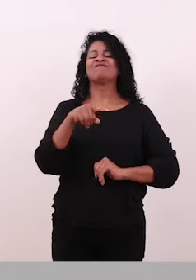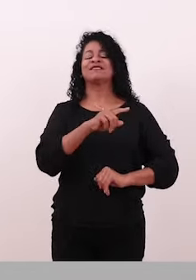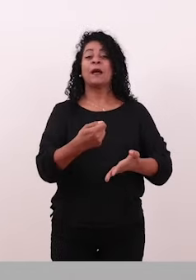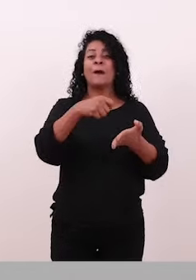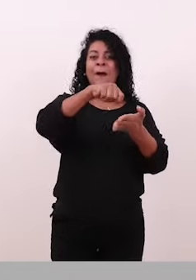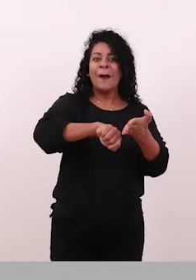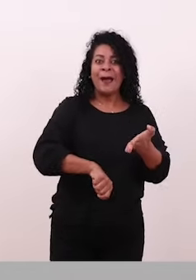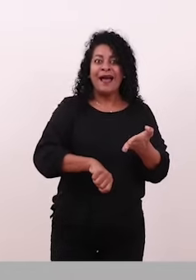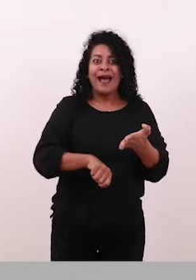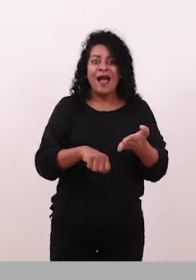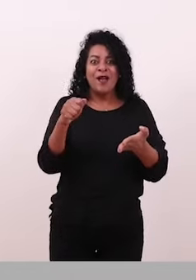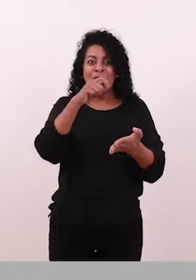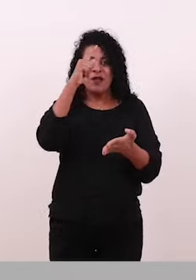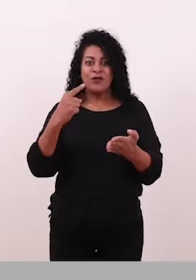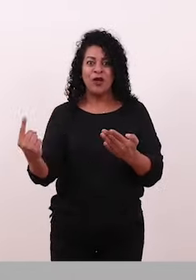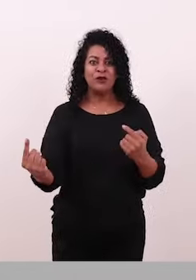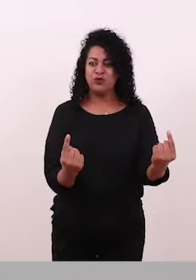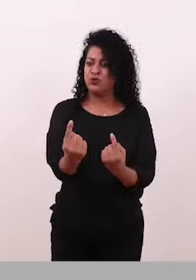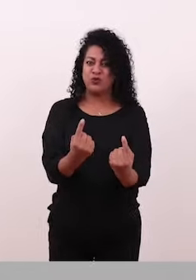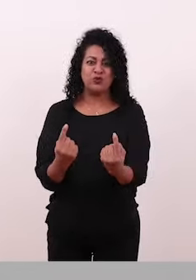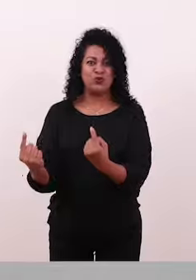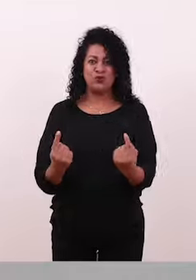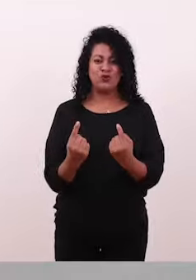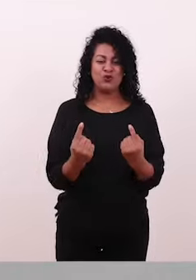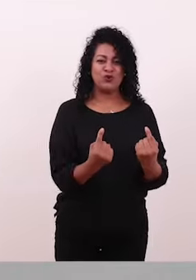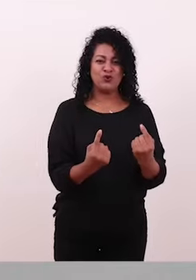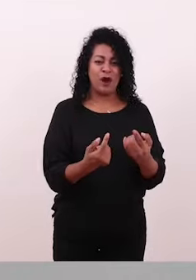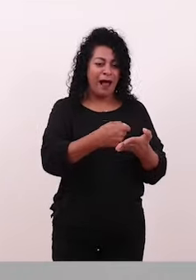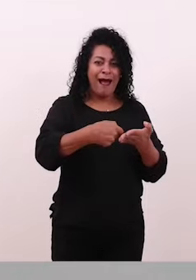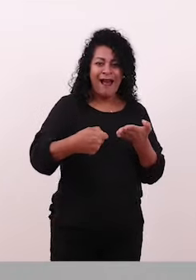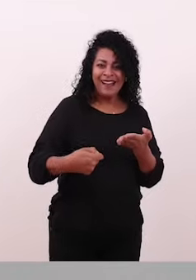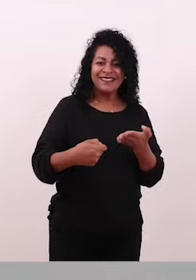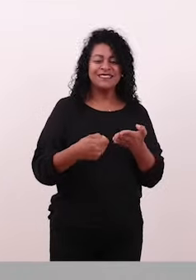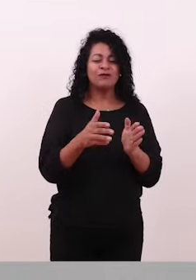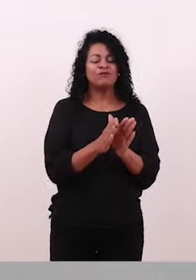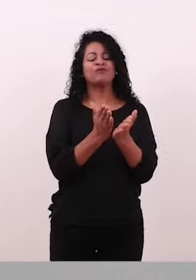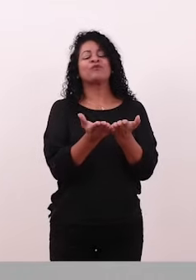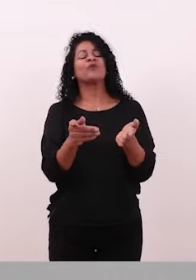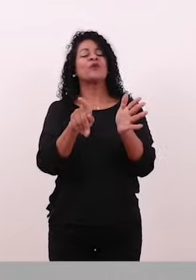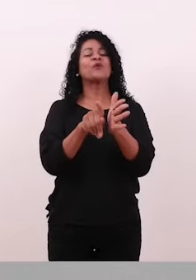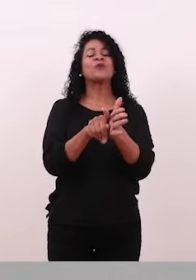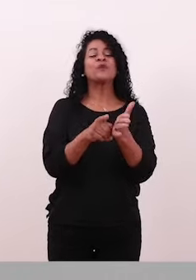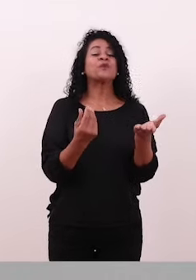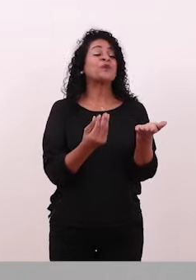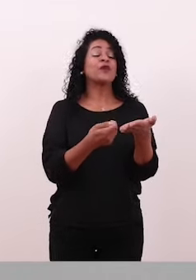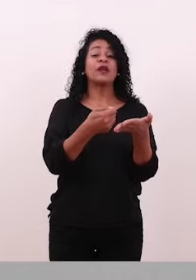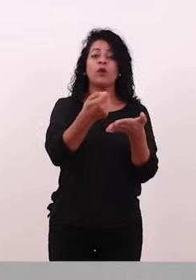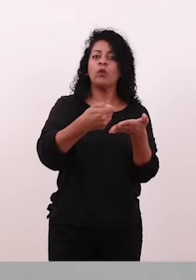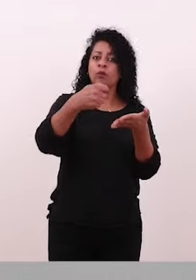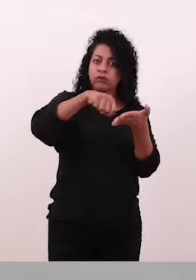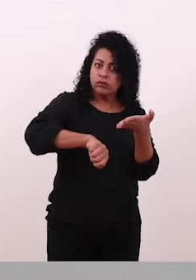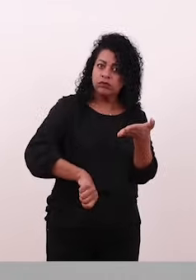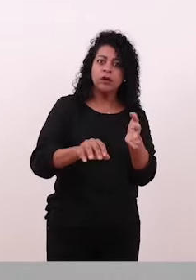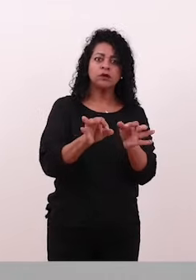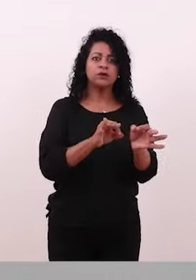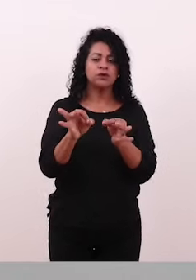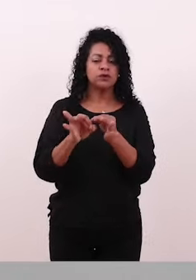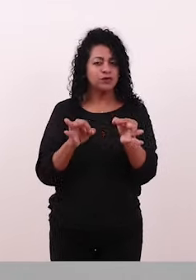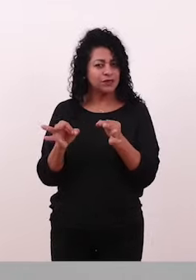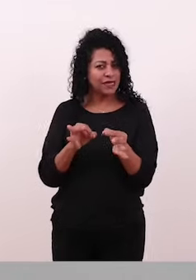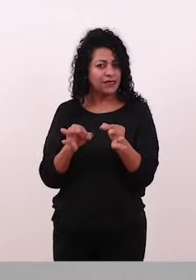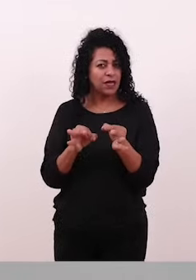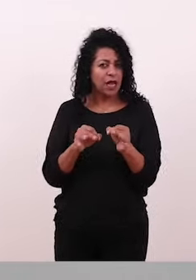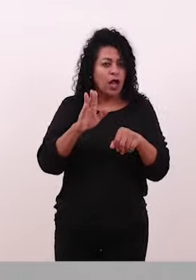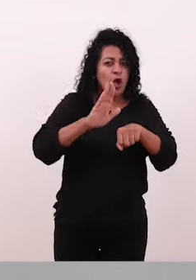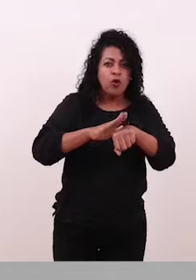quando abre a inscrição, abre inscrições para um projeto de musicalização ou até para formação, inclusive em música clássica, para